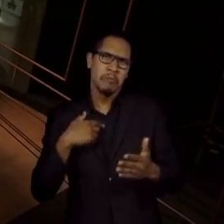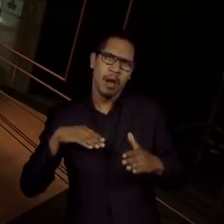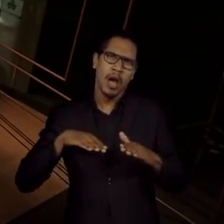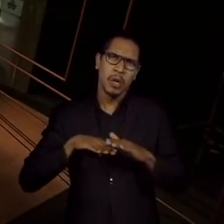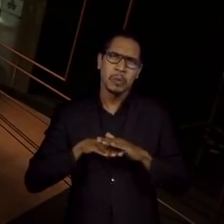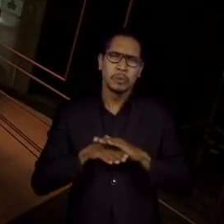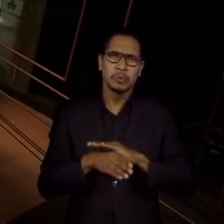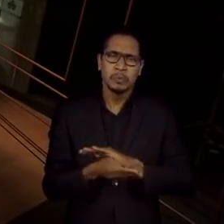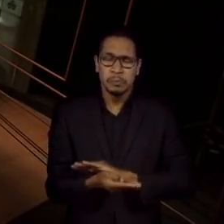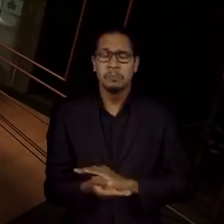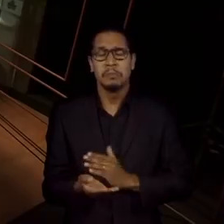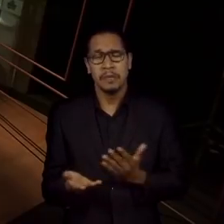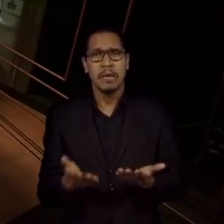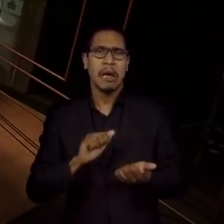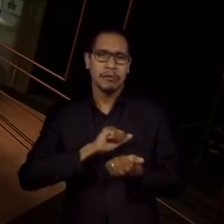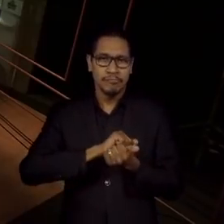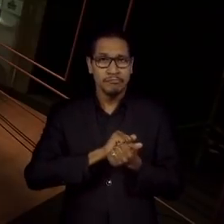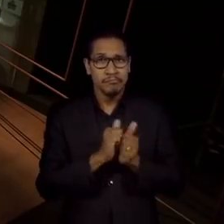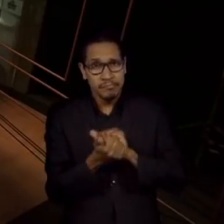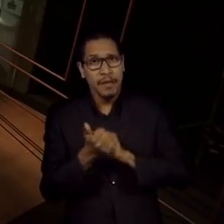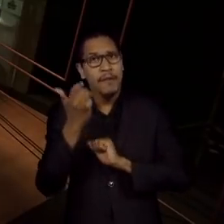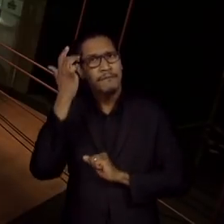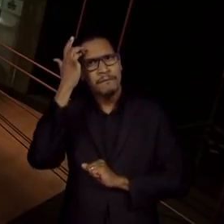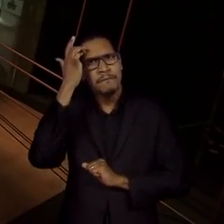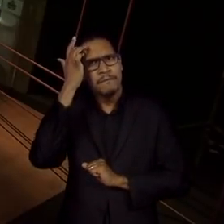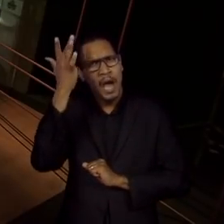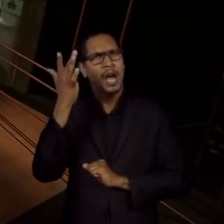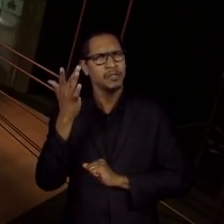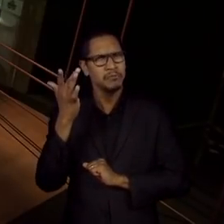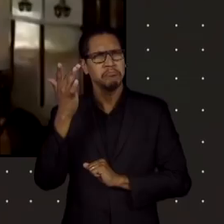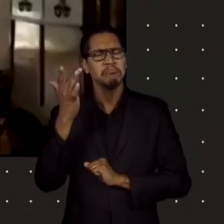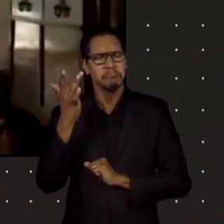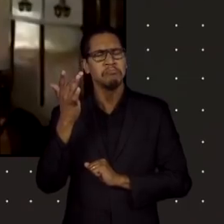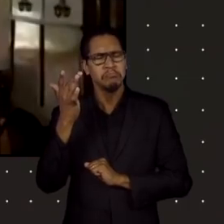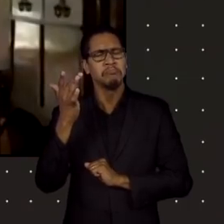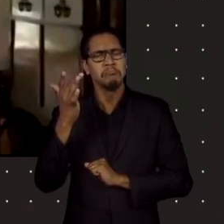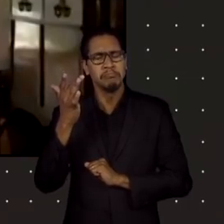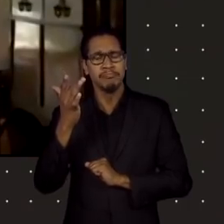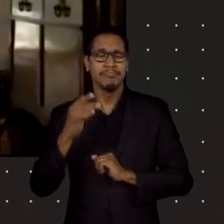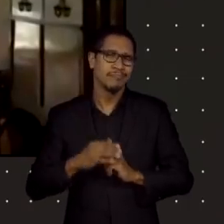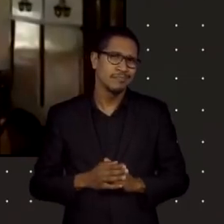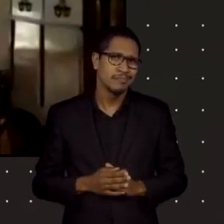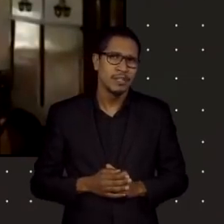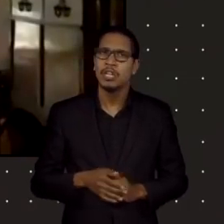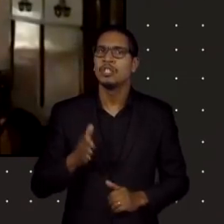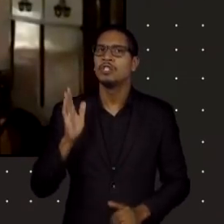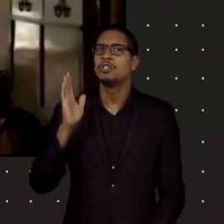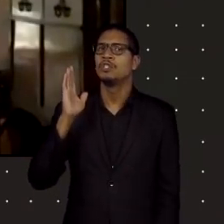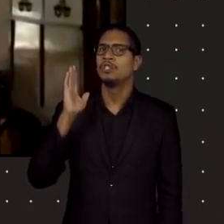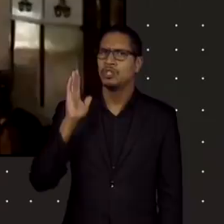e me adaptei assim com muita facilidade, tudo, né? Porque